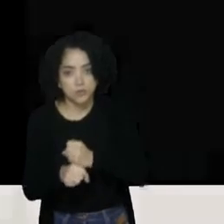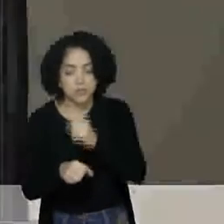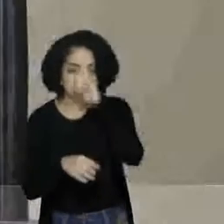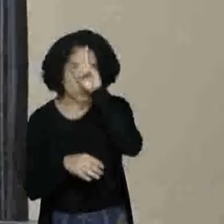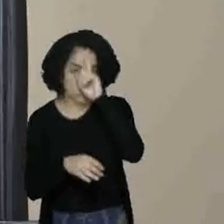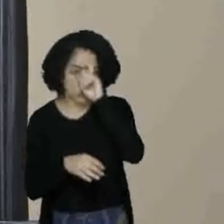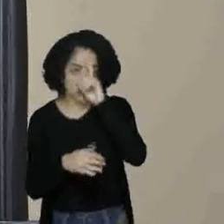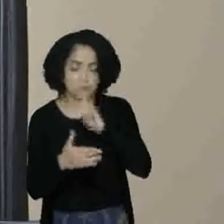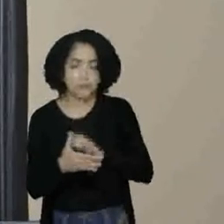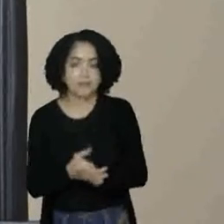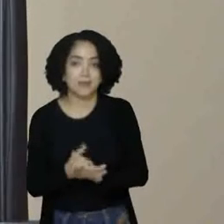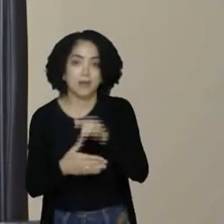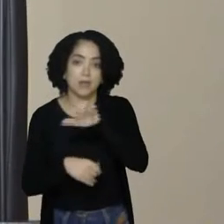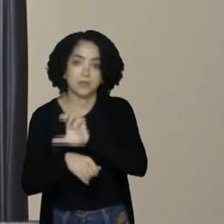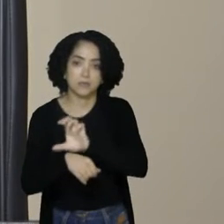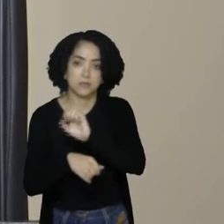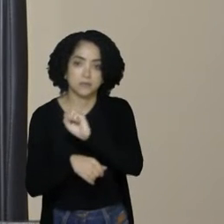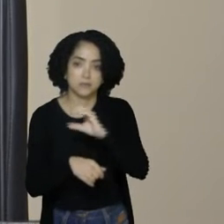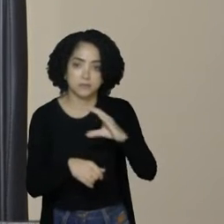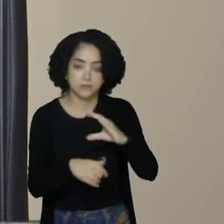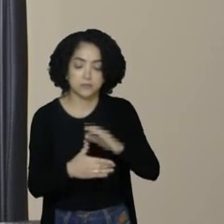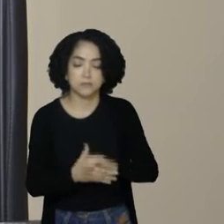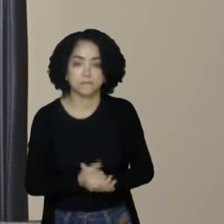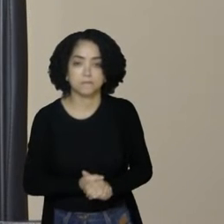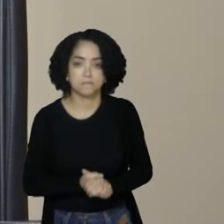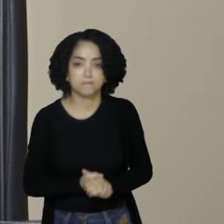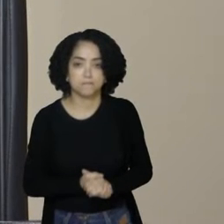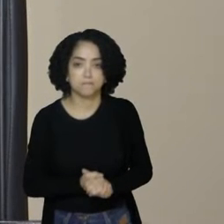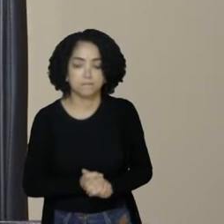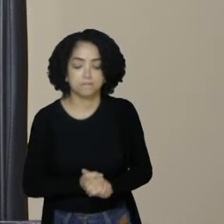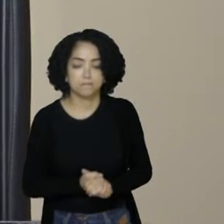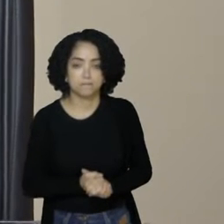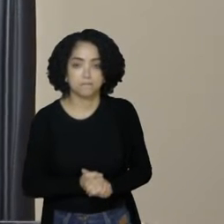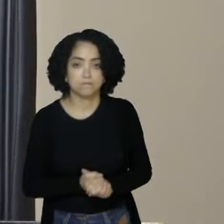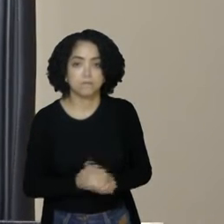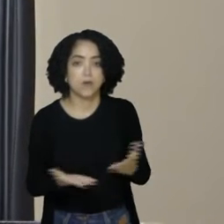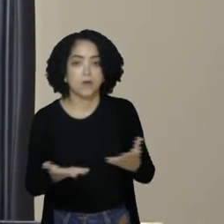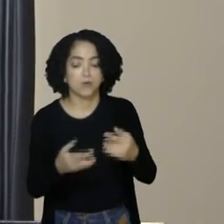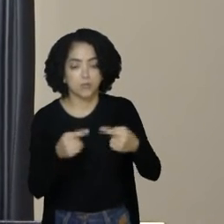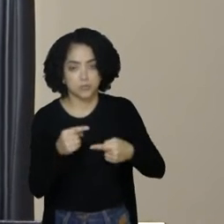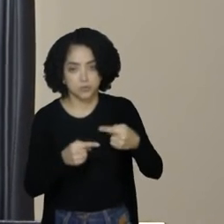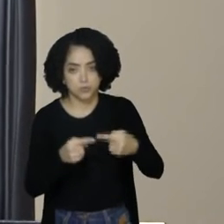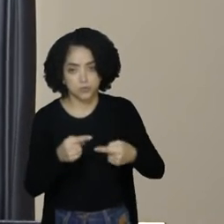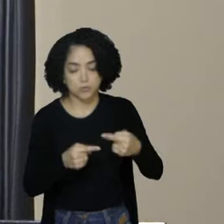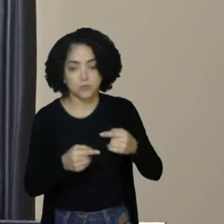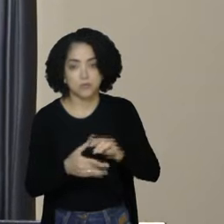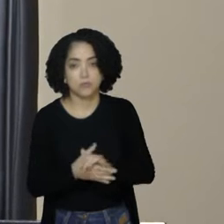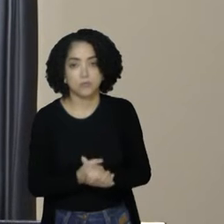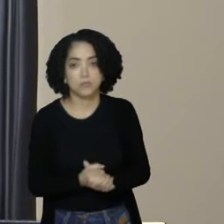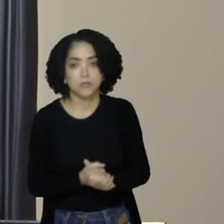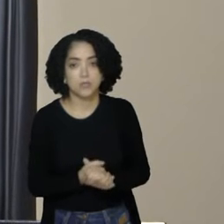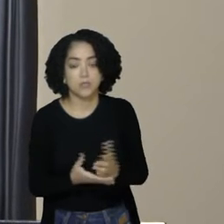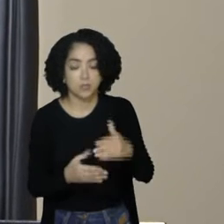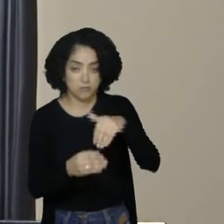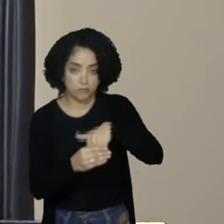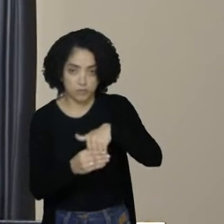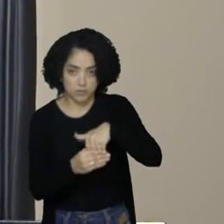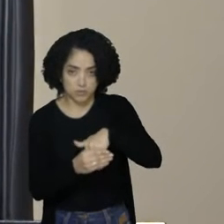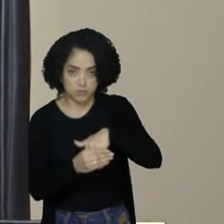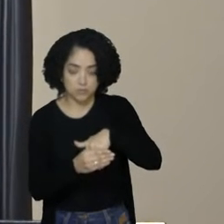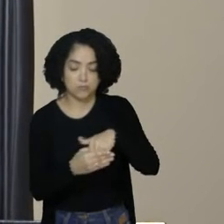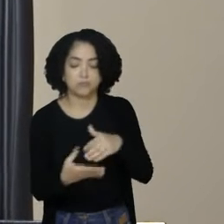hospitalar de Santa Catarina. Em discussão, não havendo quem queira discutir, em votação,